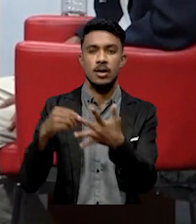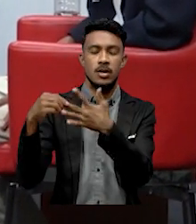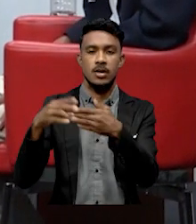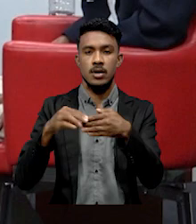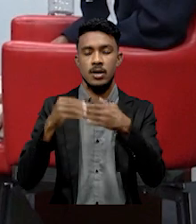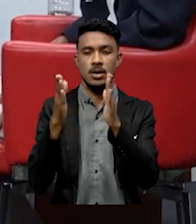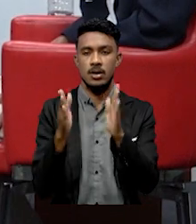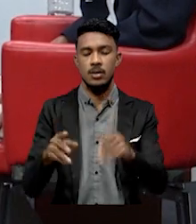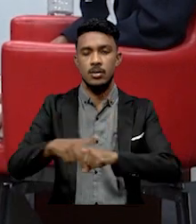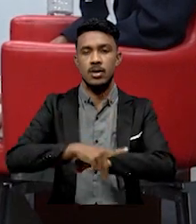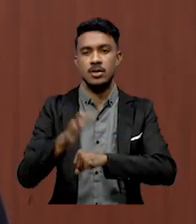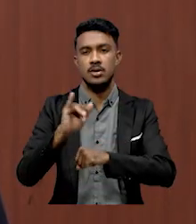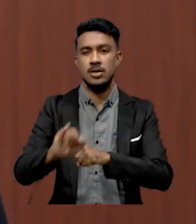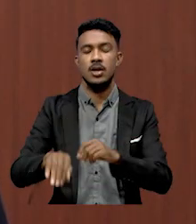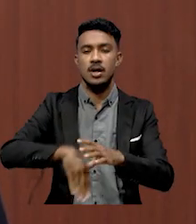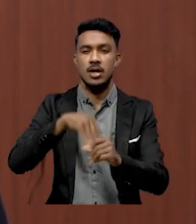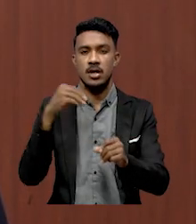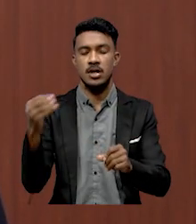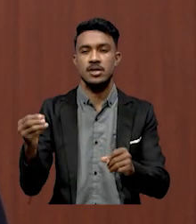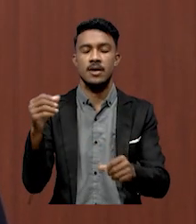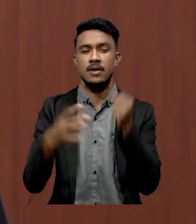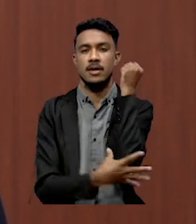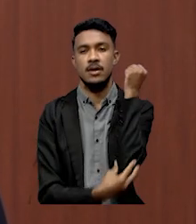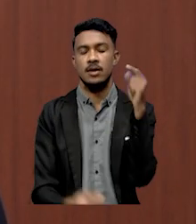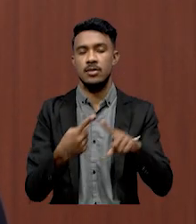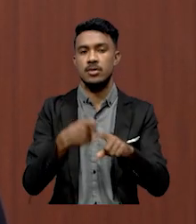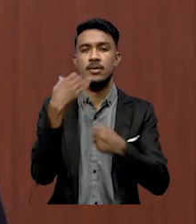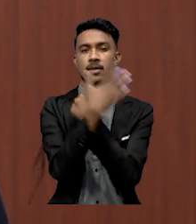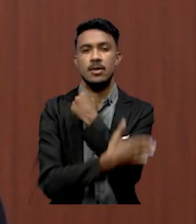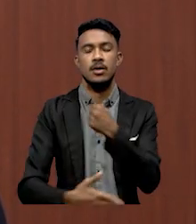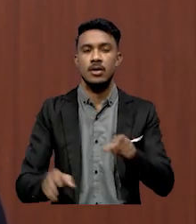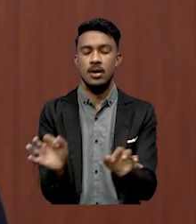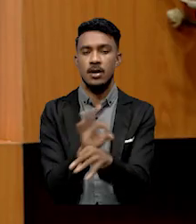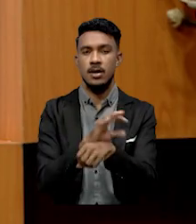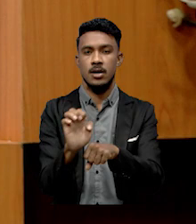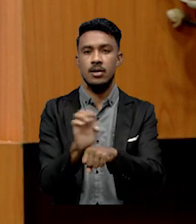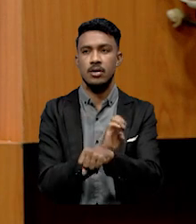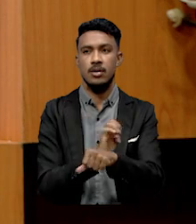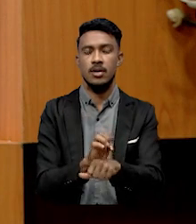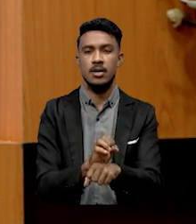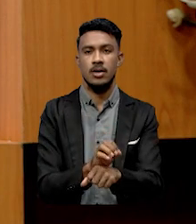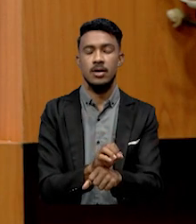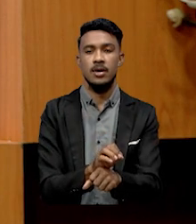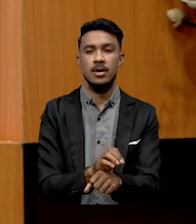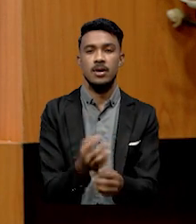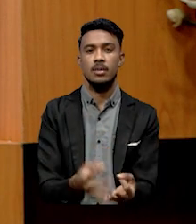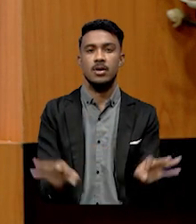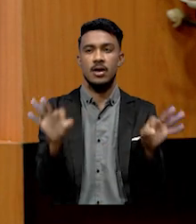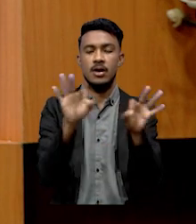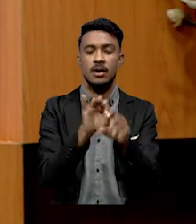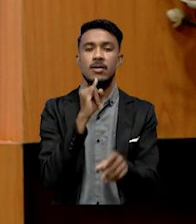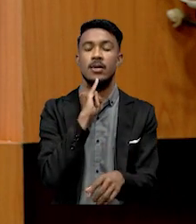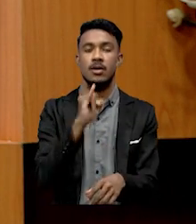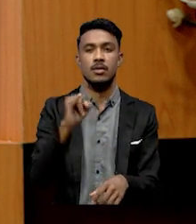político sira, hori asa investimento railaran, hori recupera economia. Importante, mas o governo halo